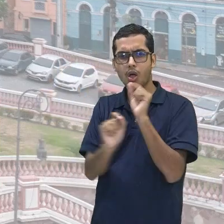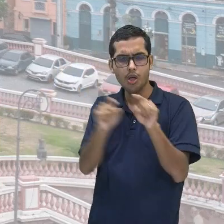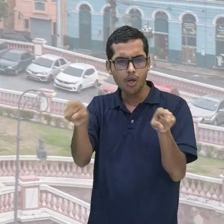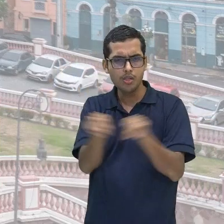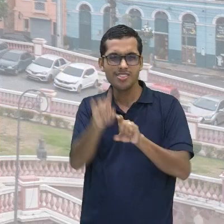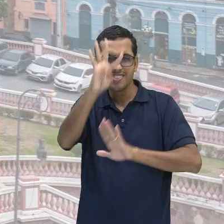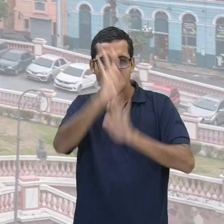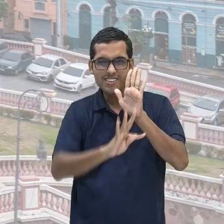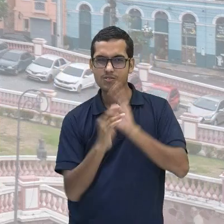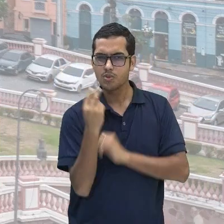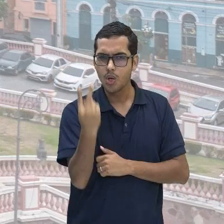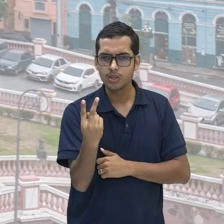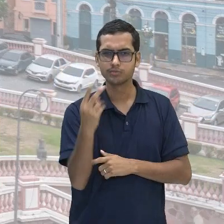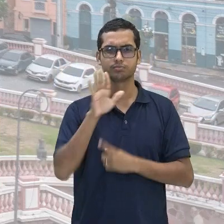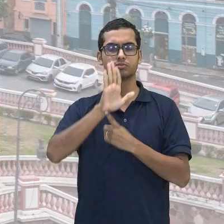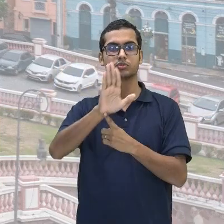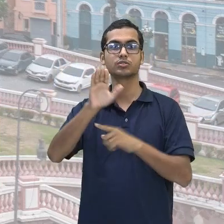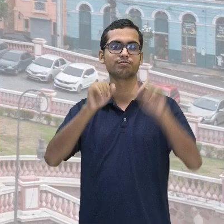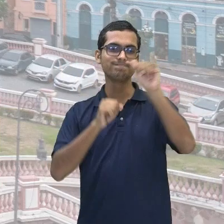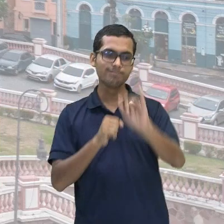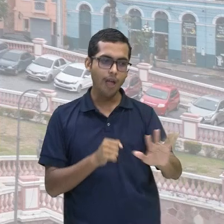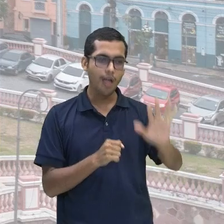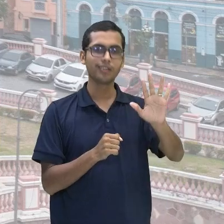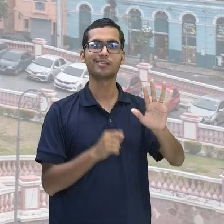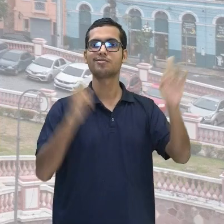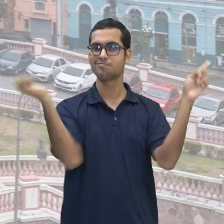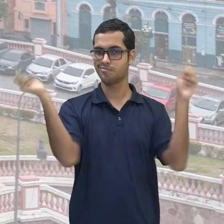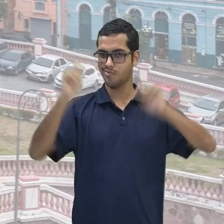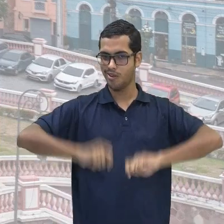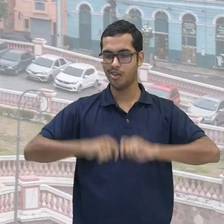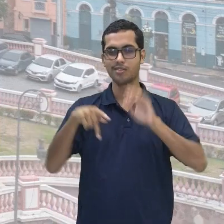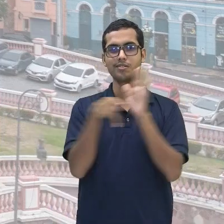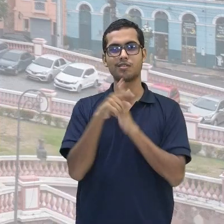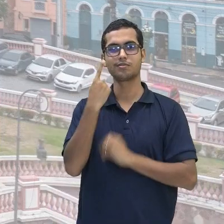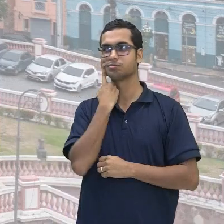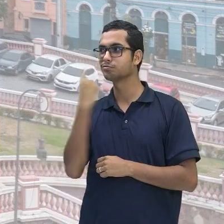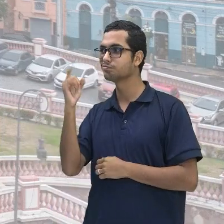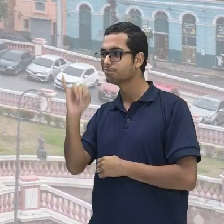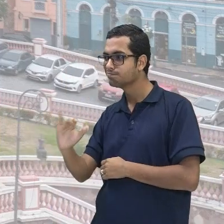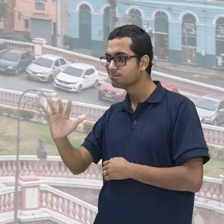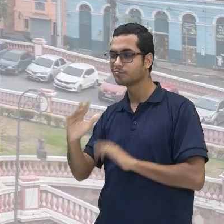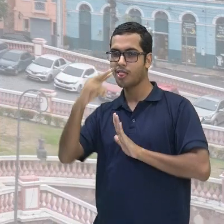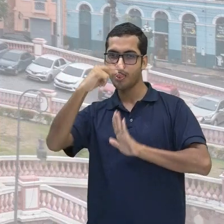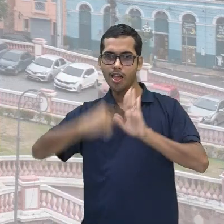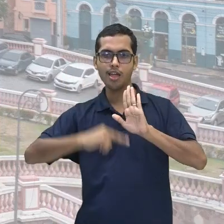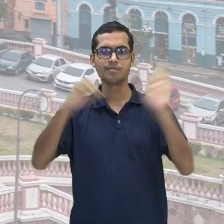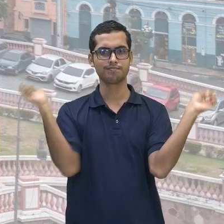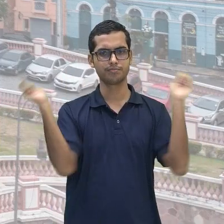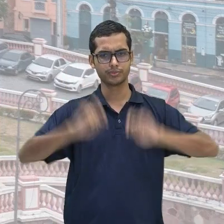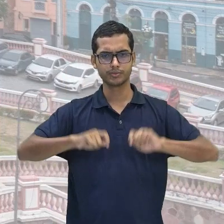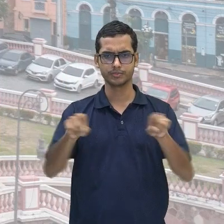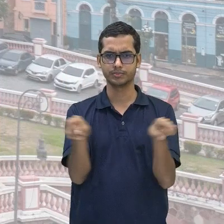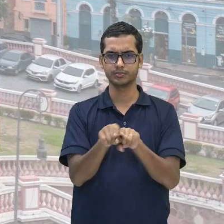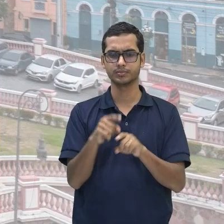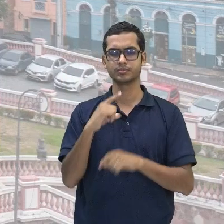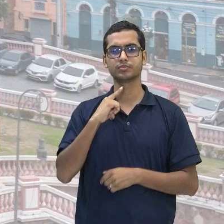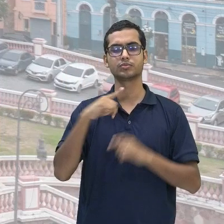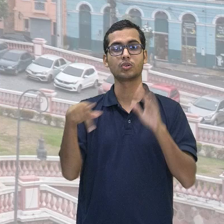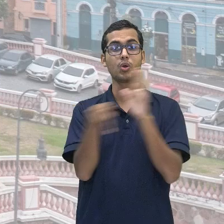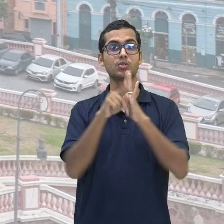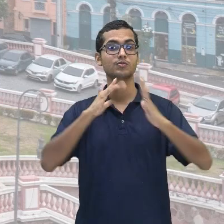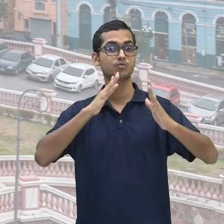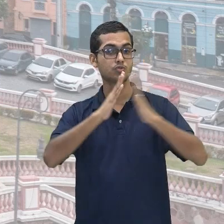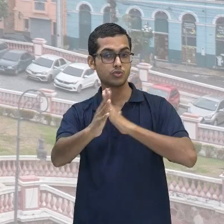2 traz para mim uma imagem. E é possível, sim, ler essa imagem que nos traz aí o centro da cidade de Manaus, o